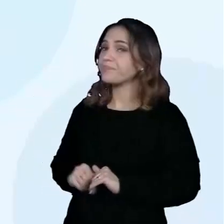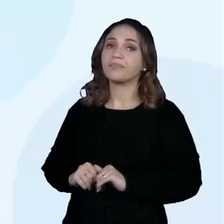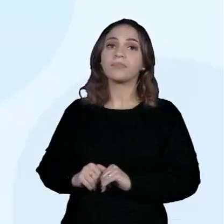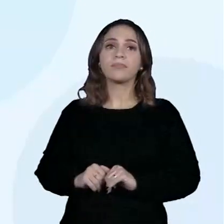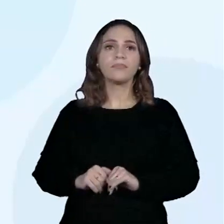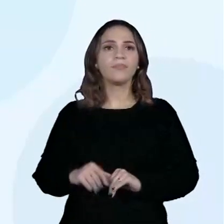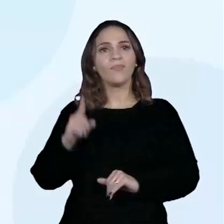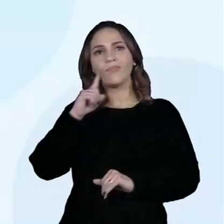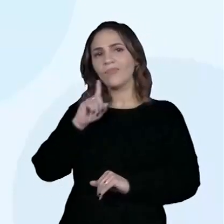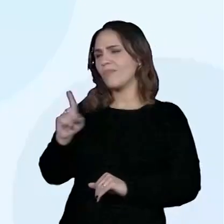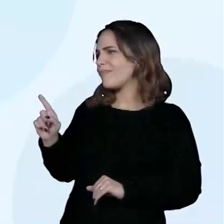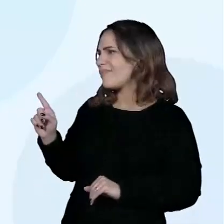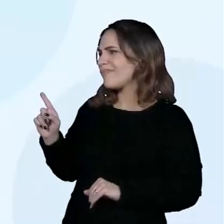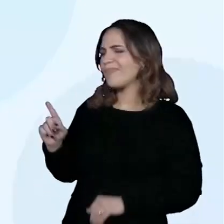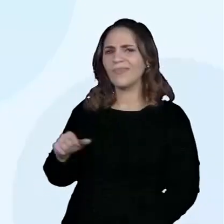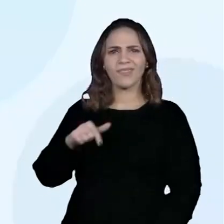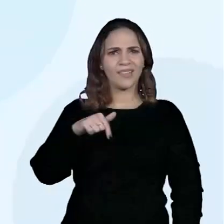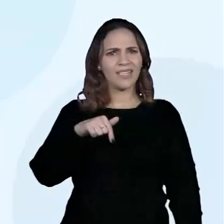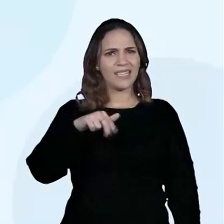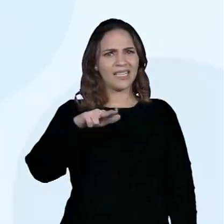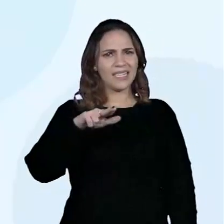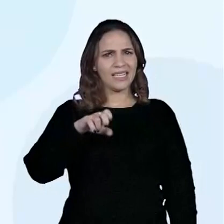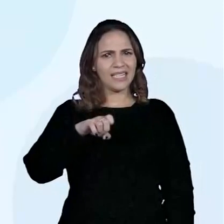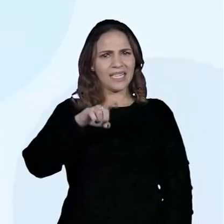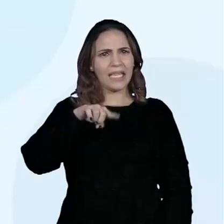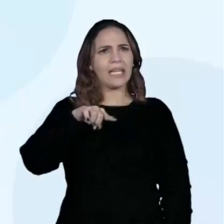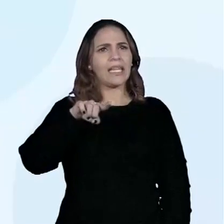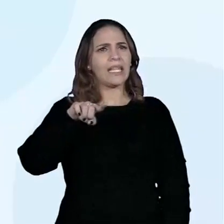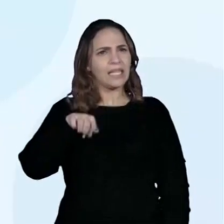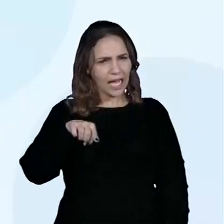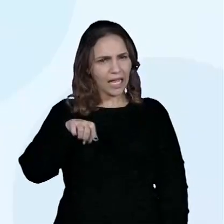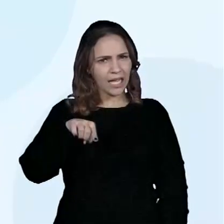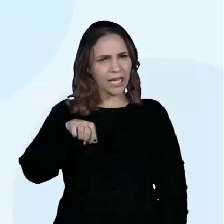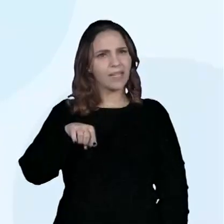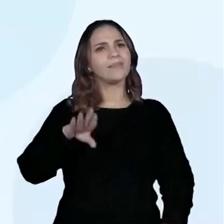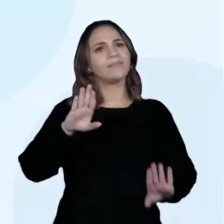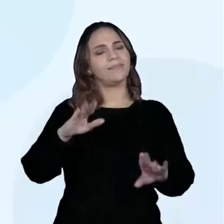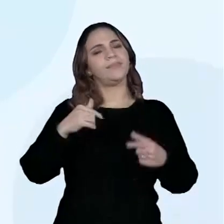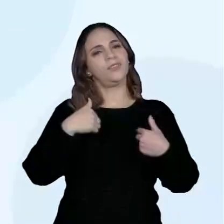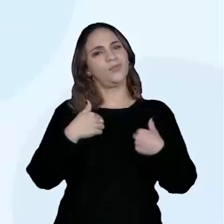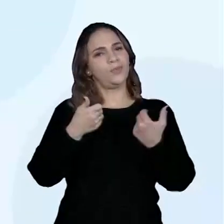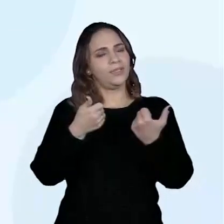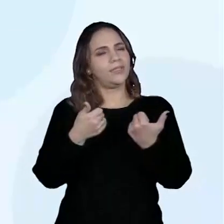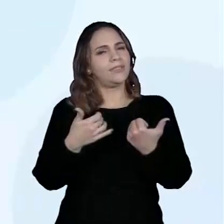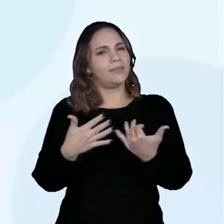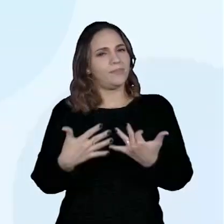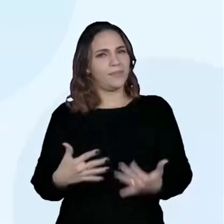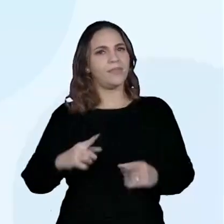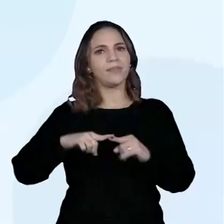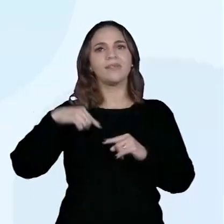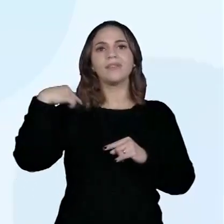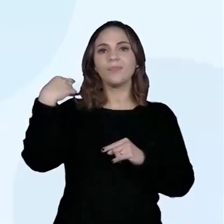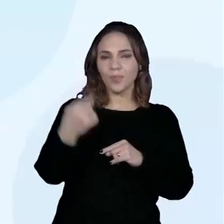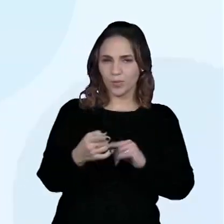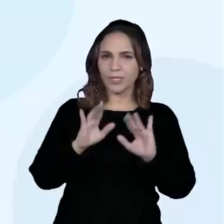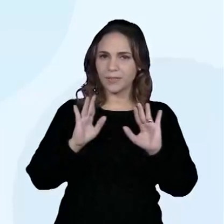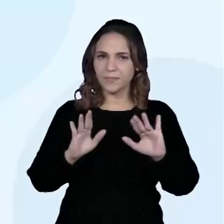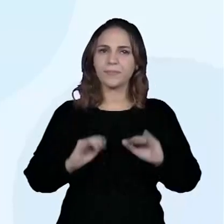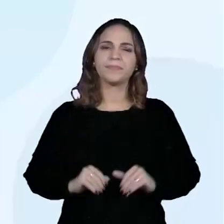um que aqui, que terá um que de explicação, porque ele vai entrar diferente